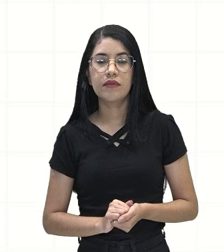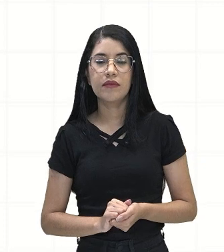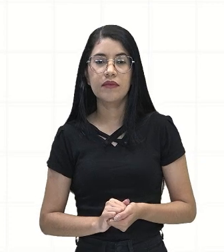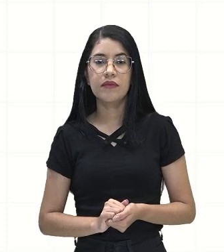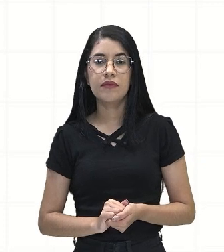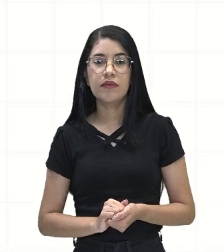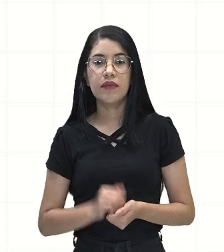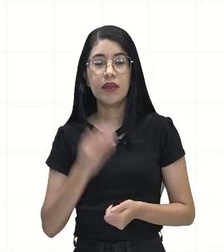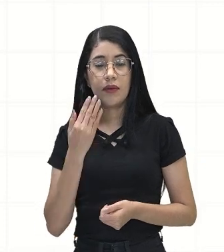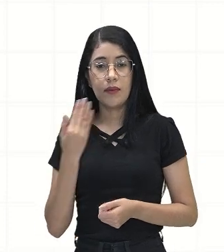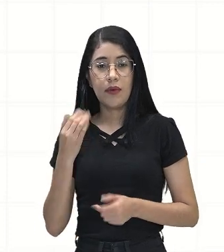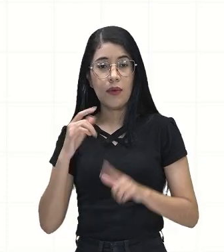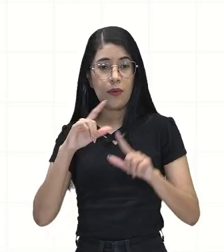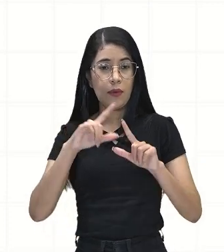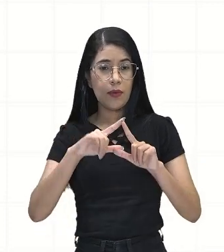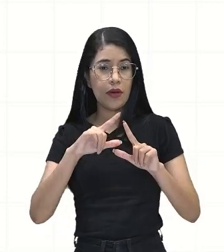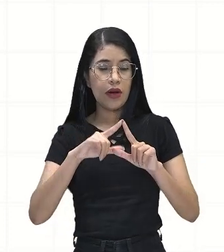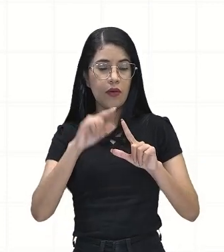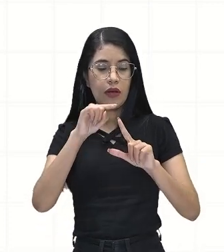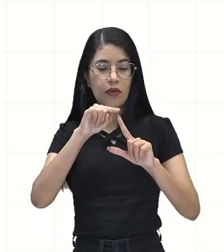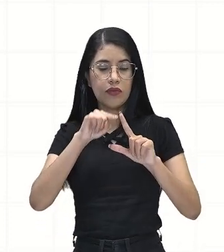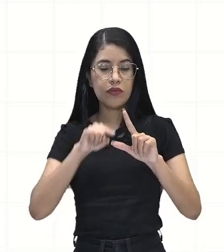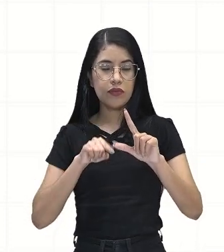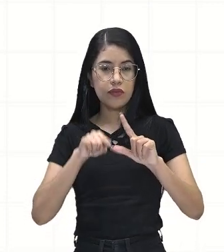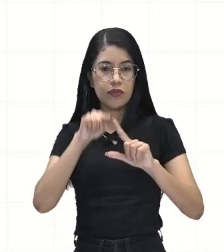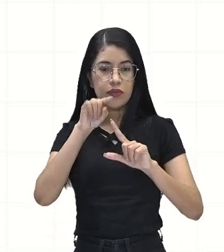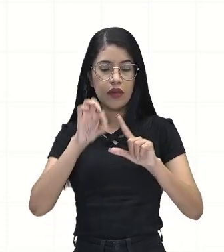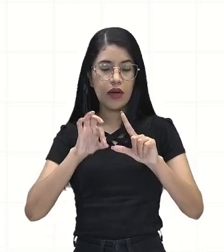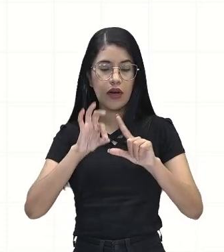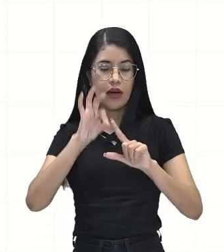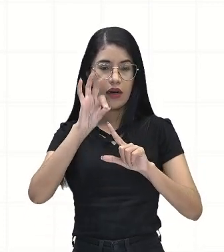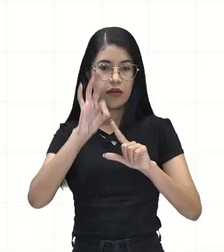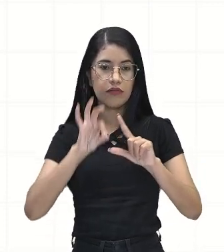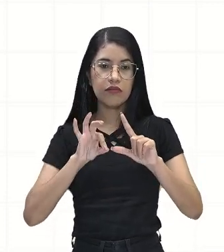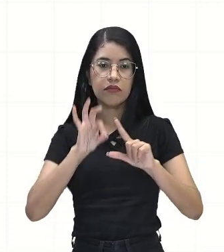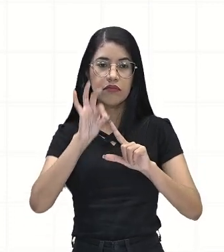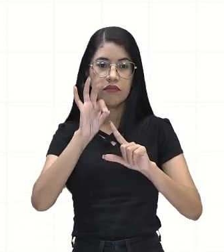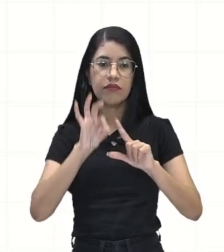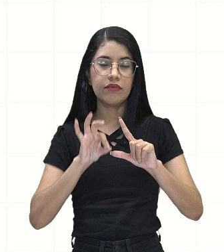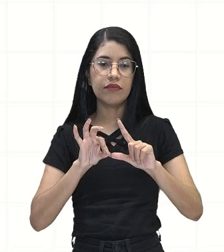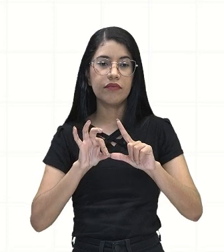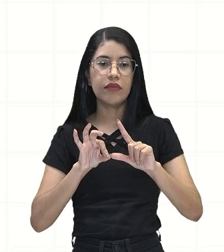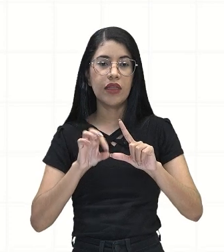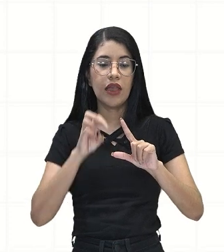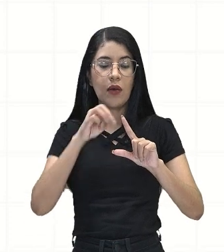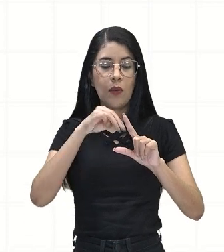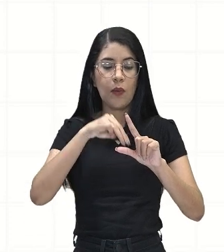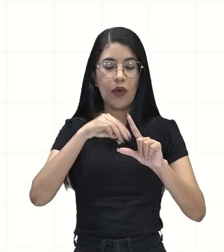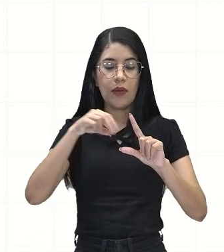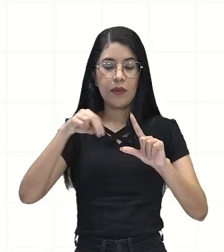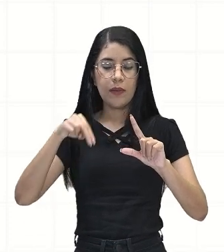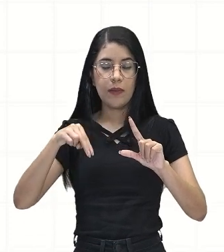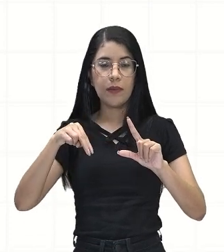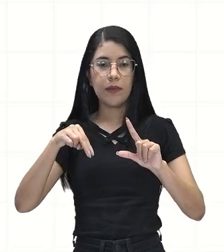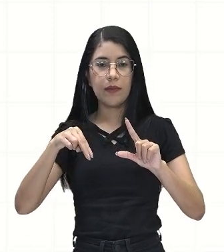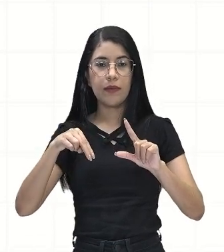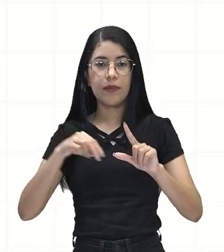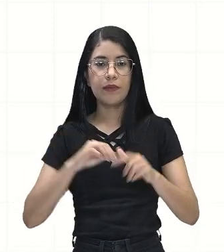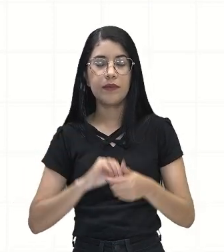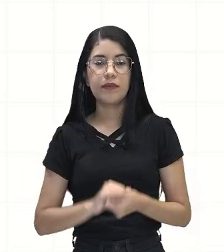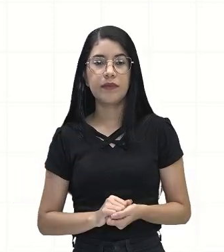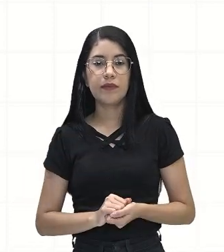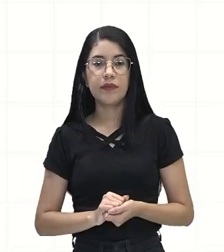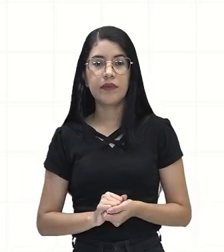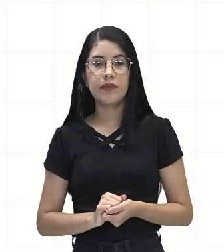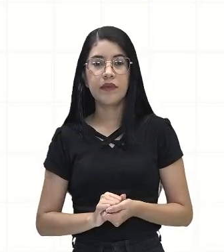assim. E aí, quando eu traço a altura, as projeções são esses aqui. Aqui é o N e aqui é o M. Beleza? Então, H